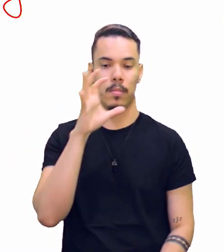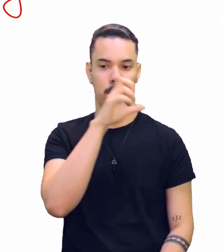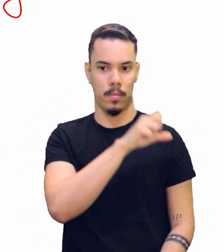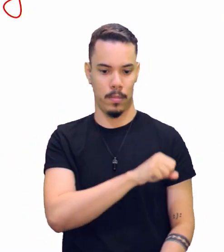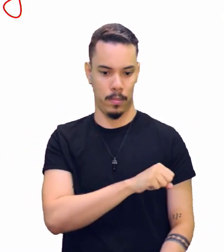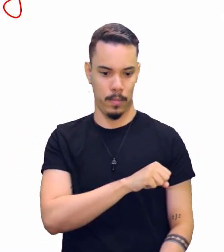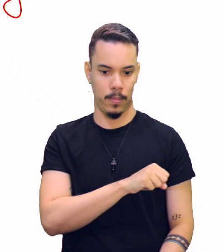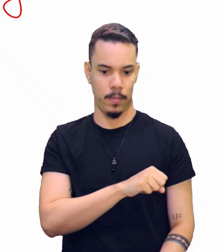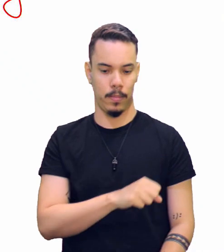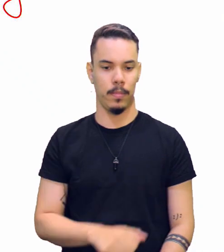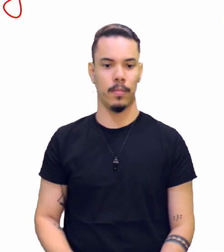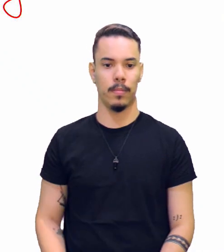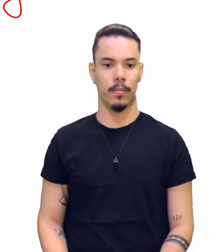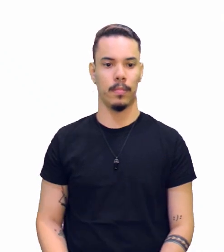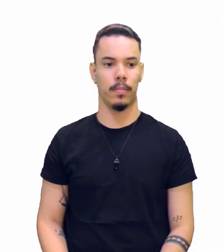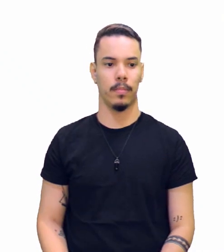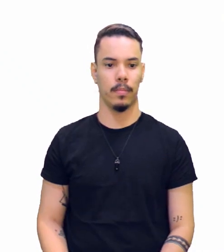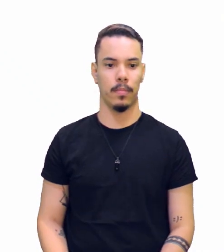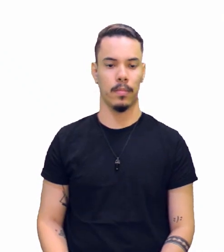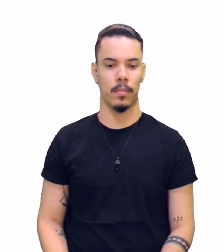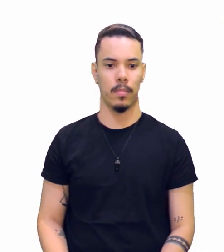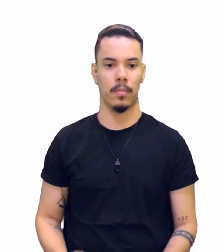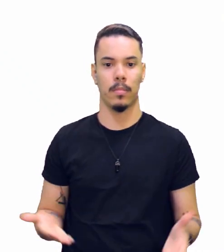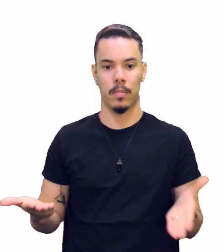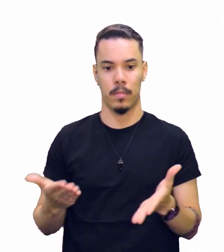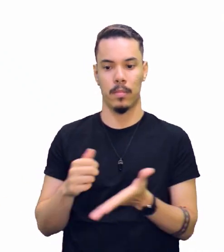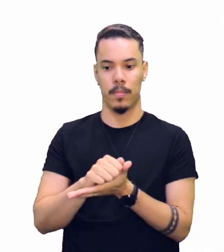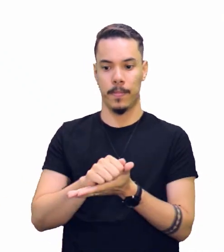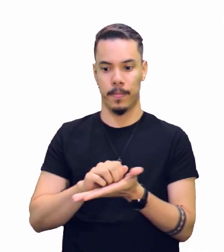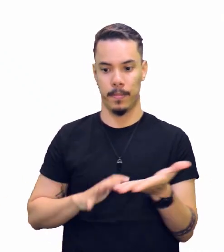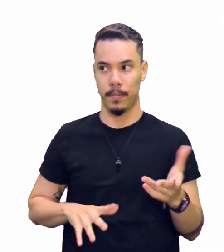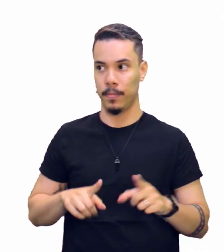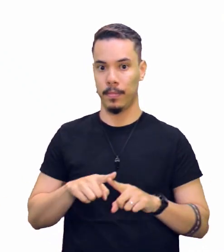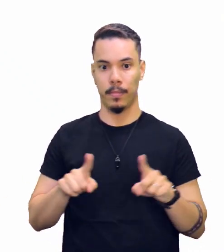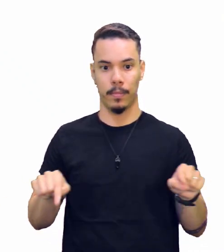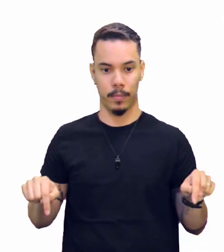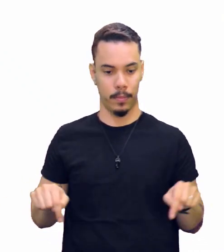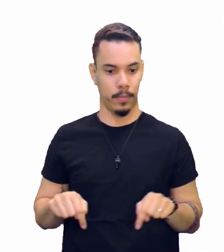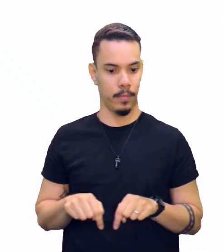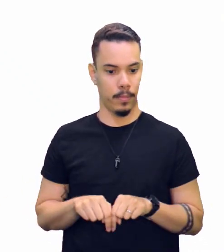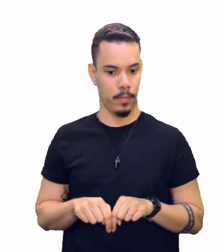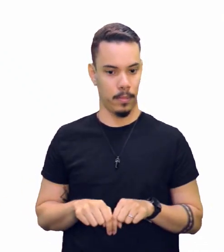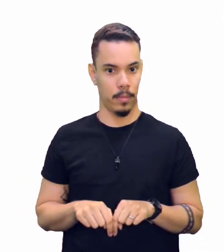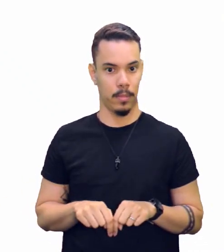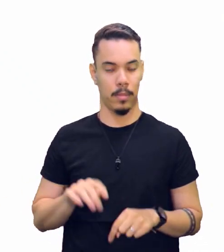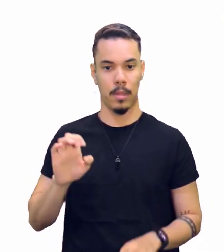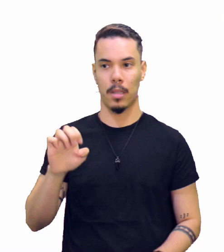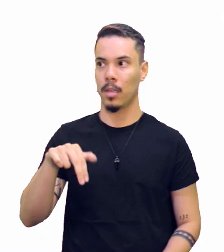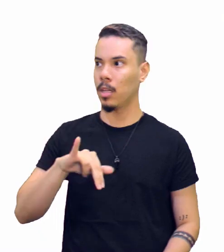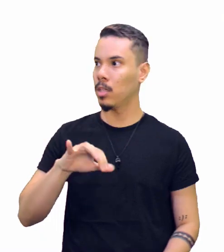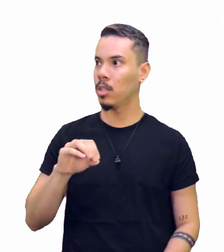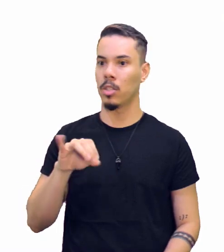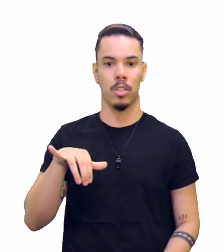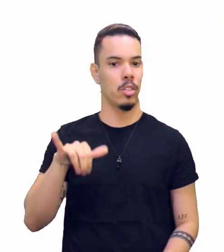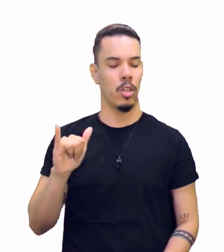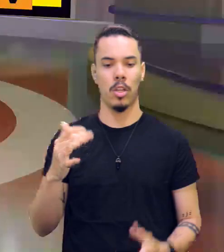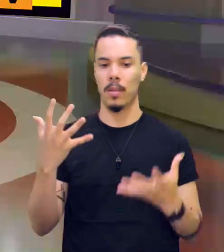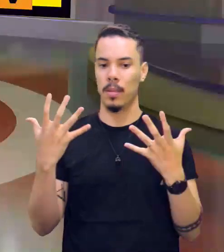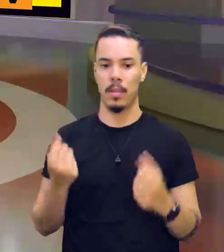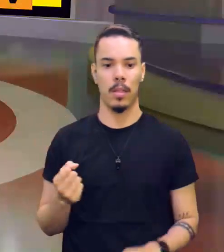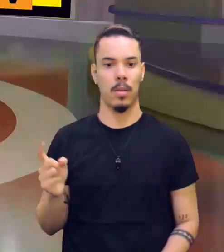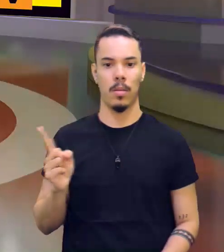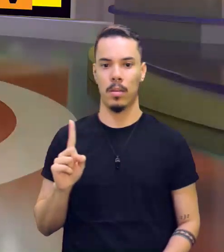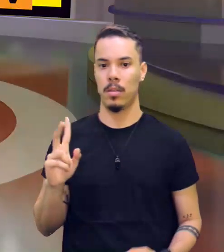rapidinho só que chegou o momento da atividade de sala só que o enjo não aceita esse verbo